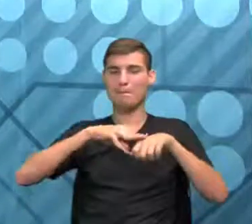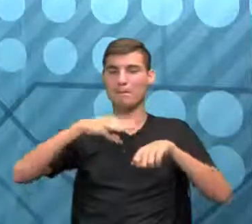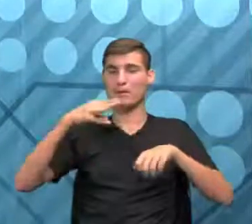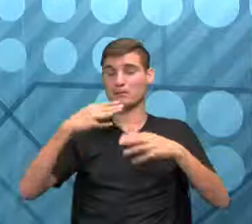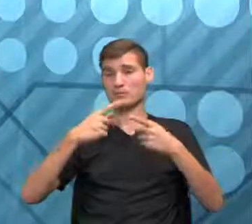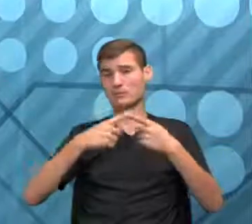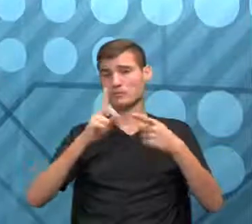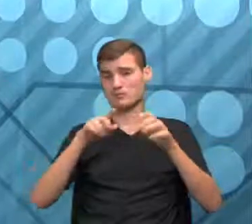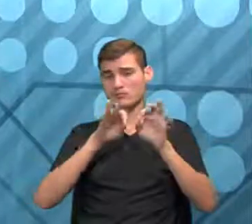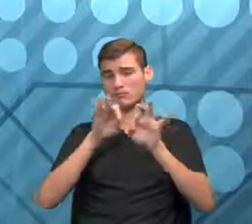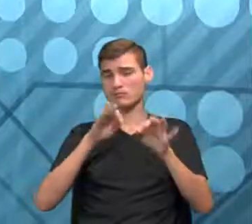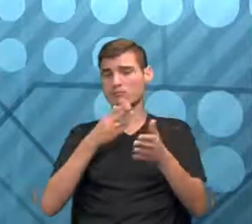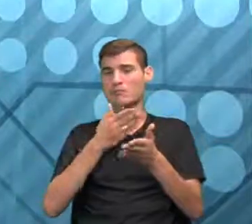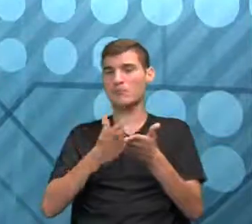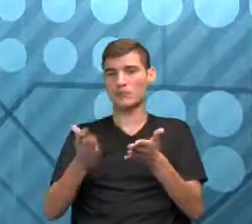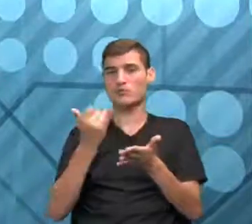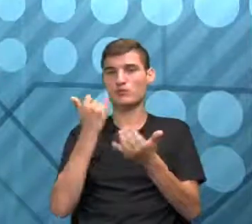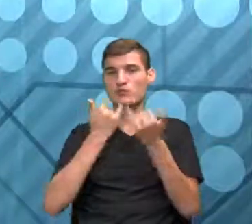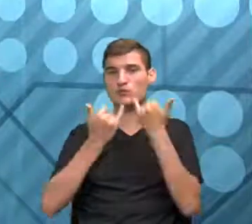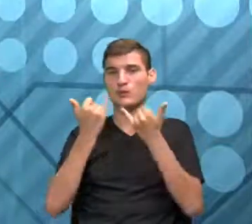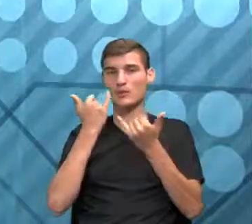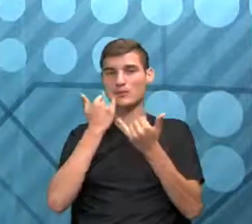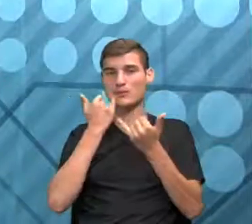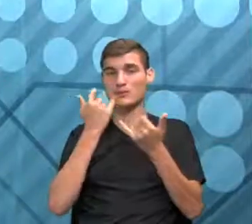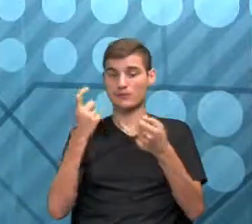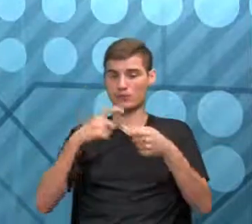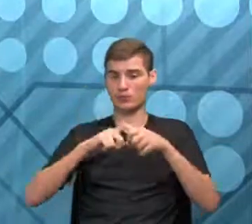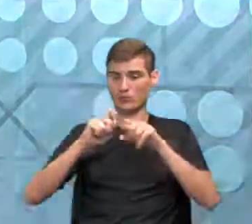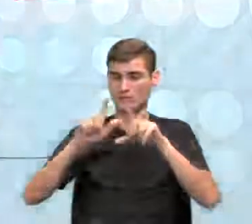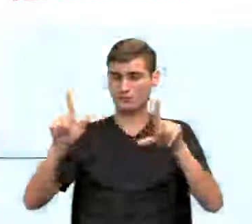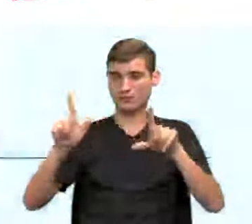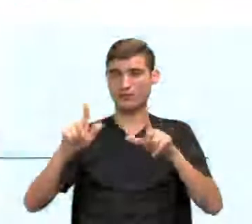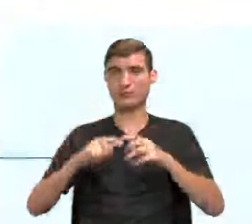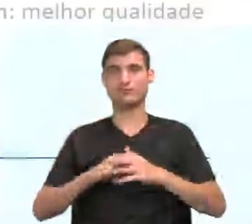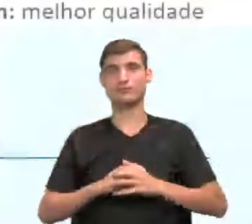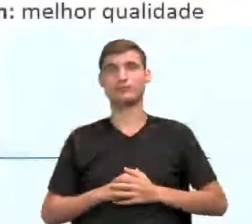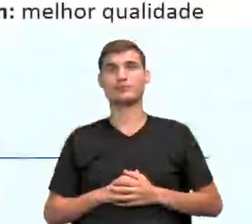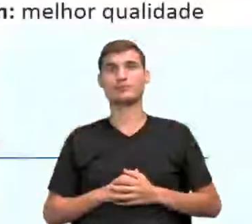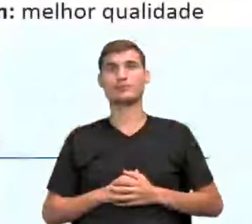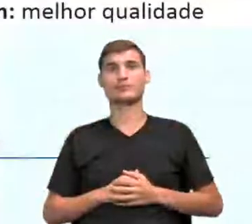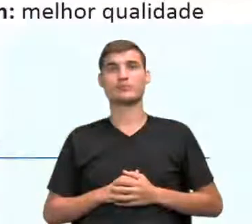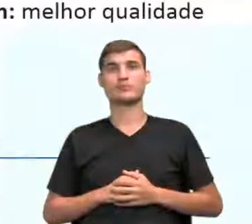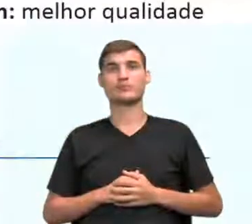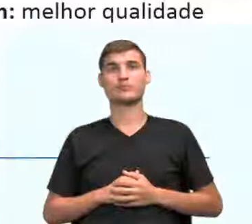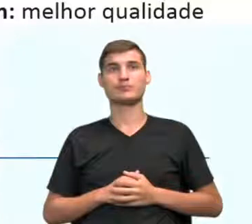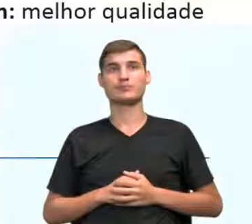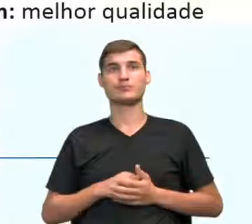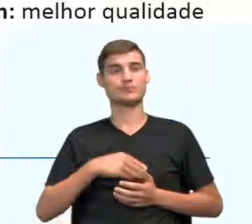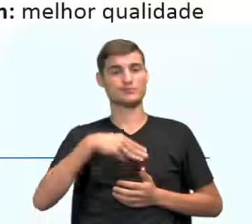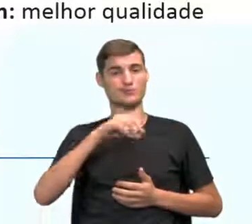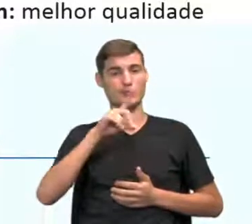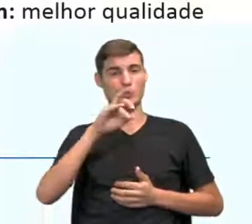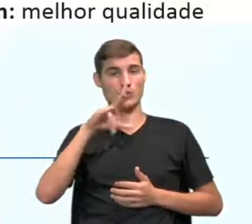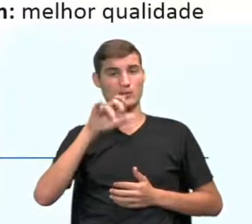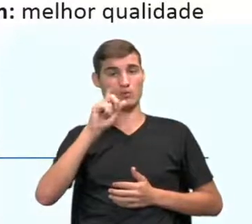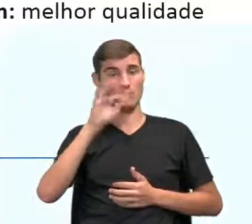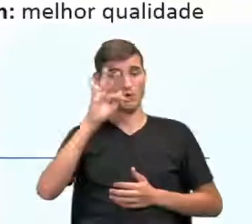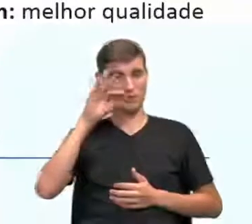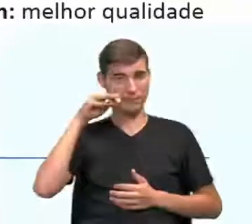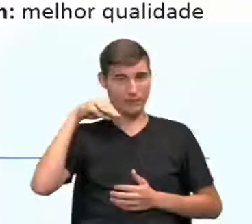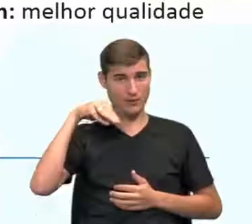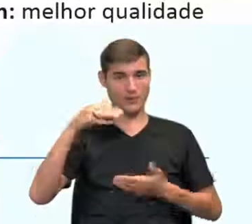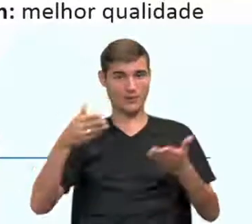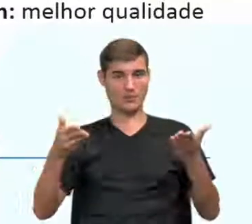eu filtrei o sinal e eu perdi muita informação. Voltando aqui para o slide, então, vamos para a modulação